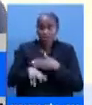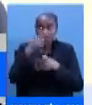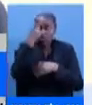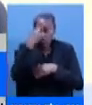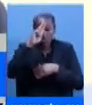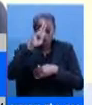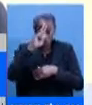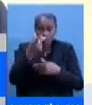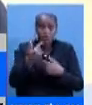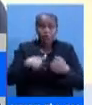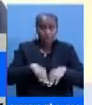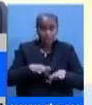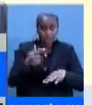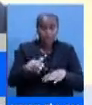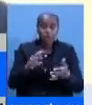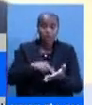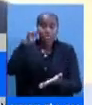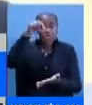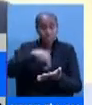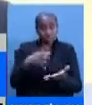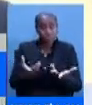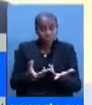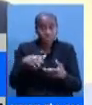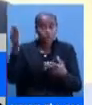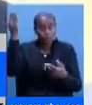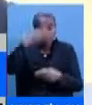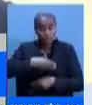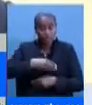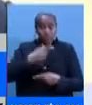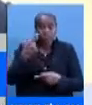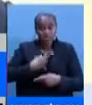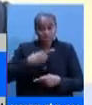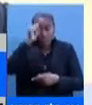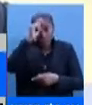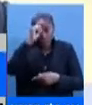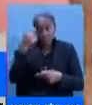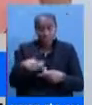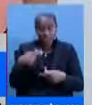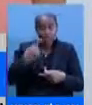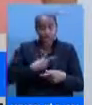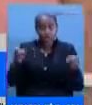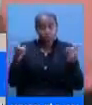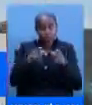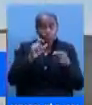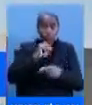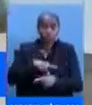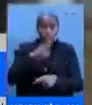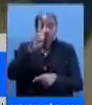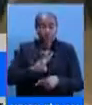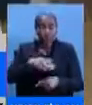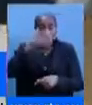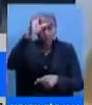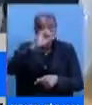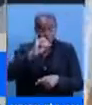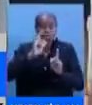esforço, mas temos que dar um salto qualitativo para que os prazos sejam respeitados e sejam o mais curto possível. Vice-Primeiro-Ministro